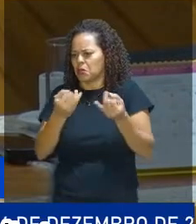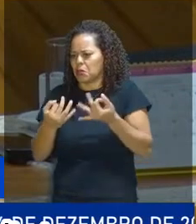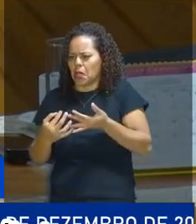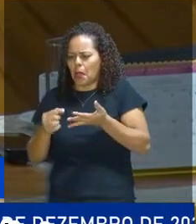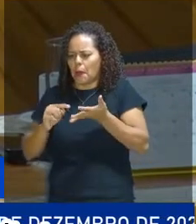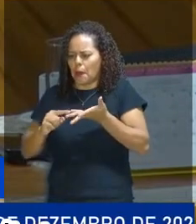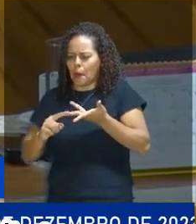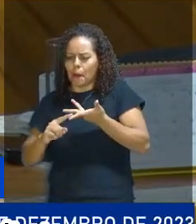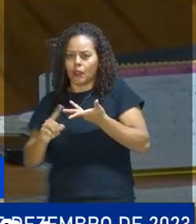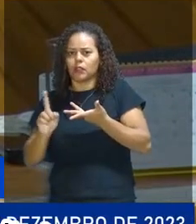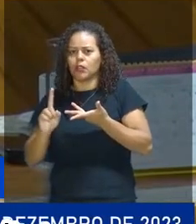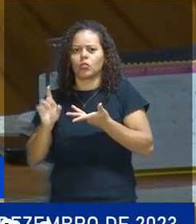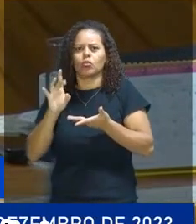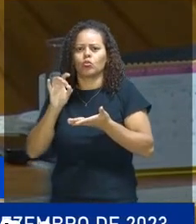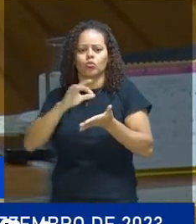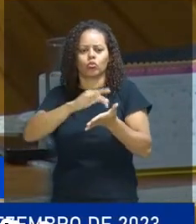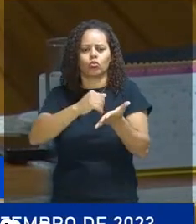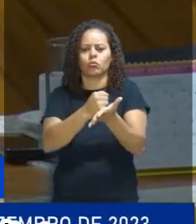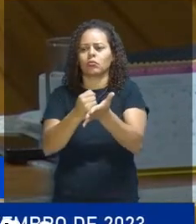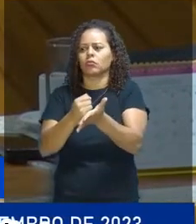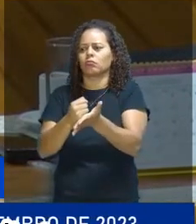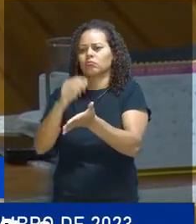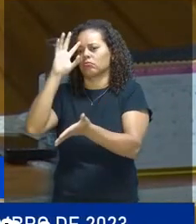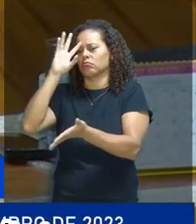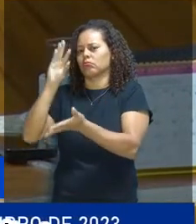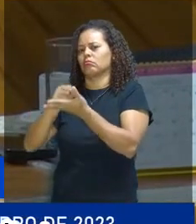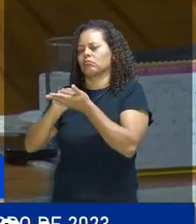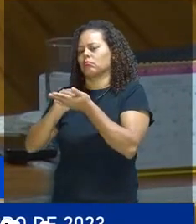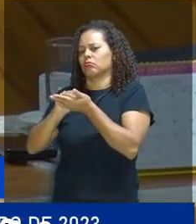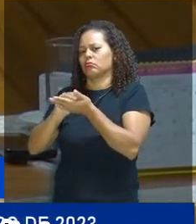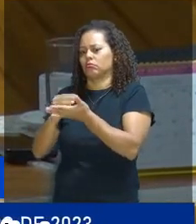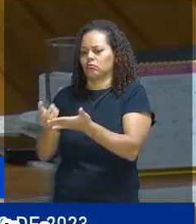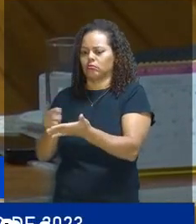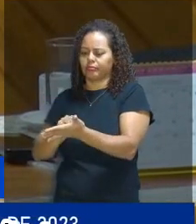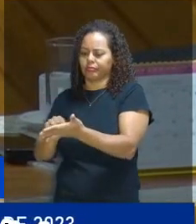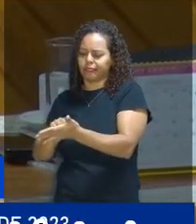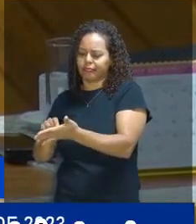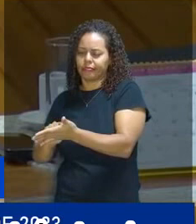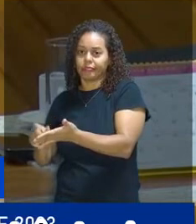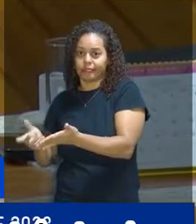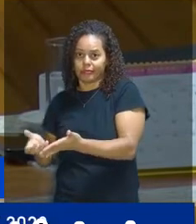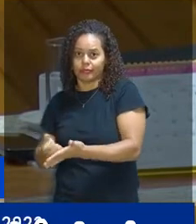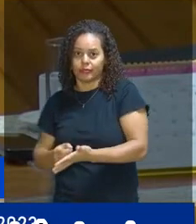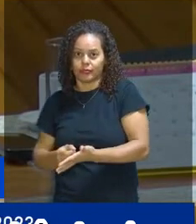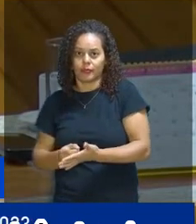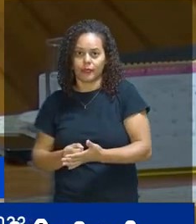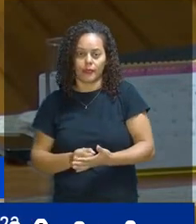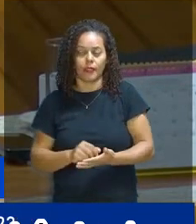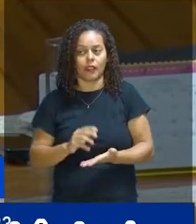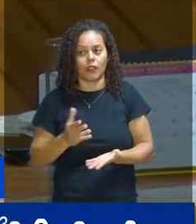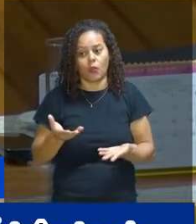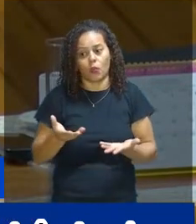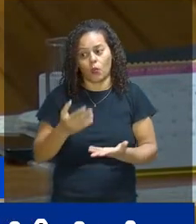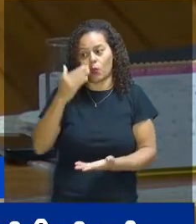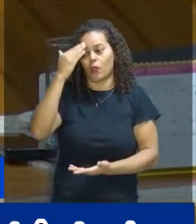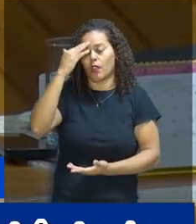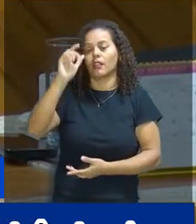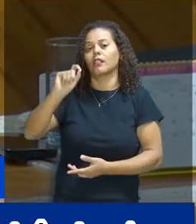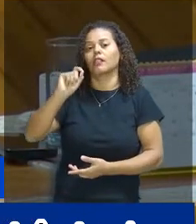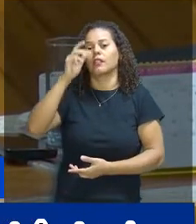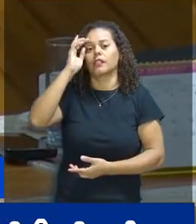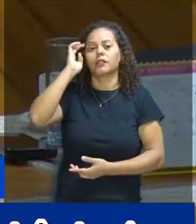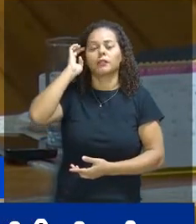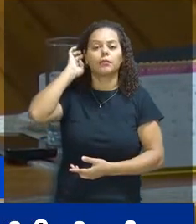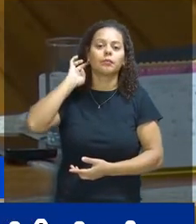Então, com relação especificamente a despesas contábeis, o entendimento é que, de fato, houve o